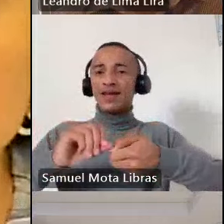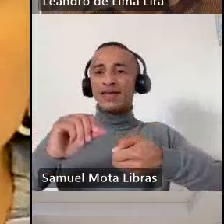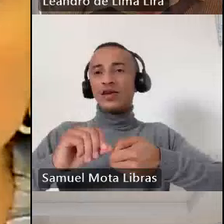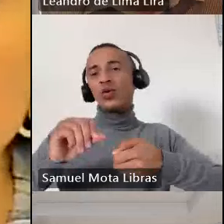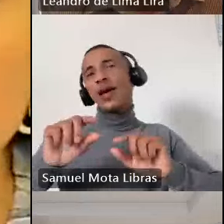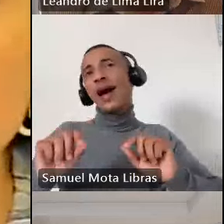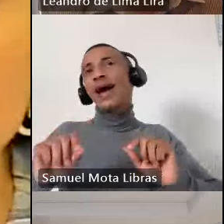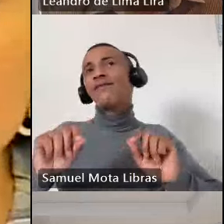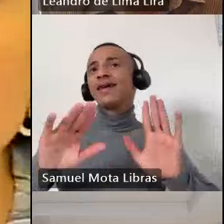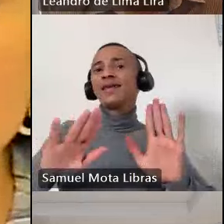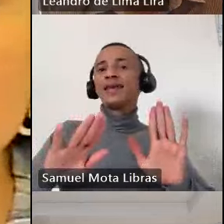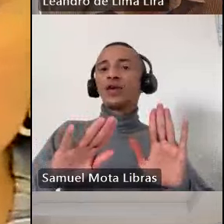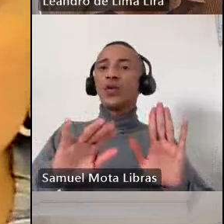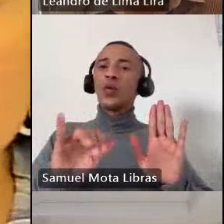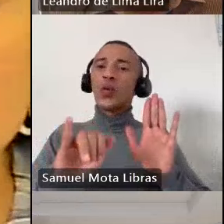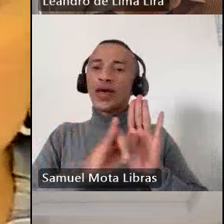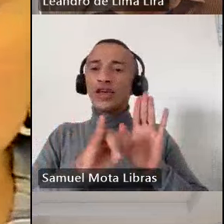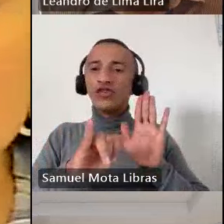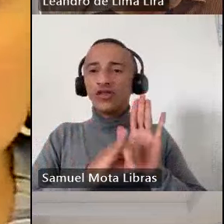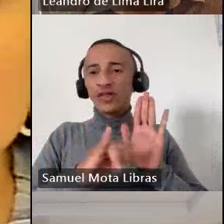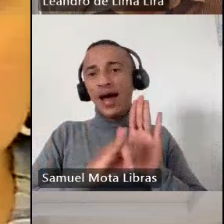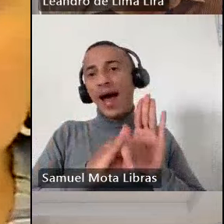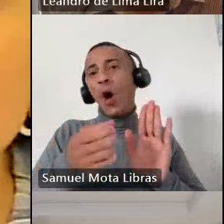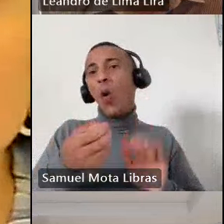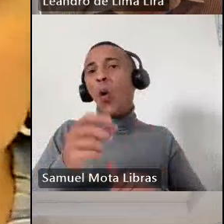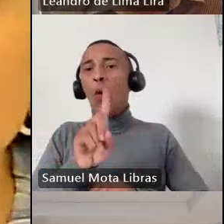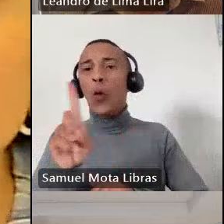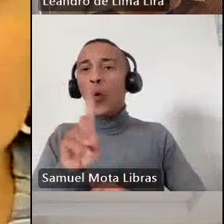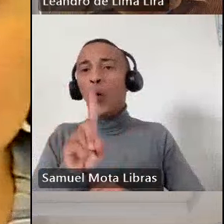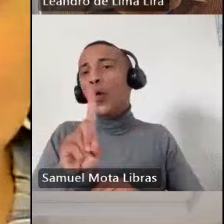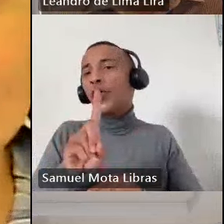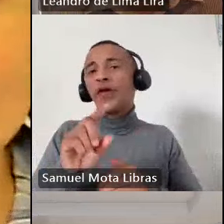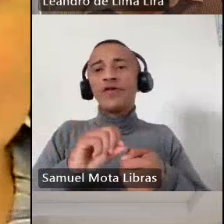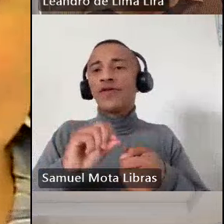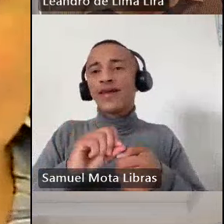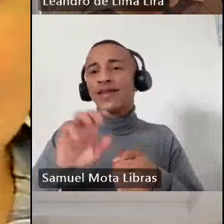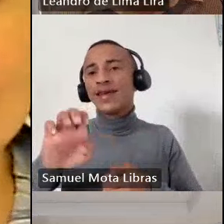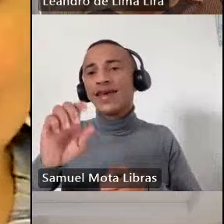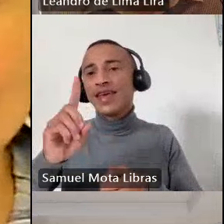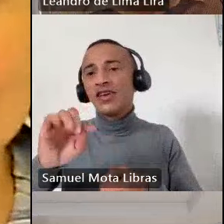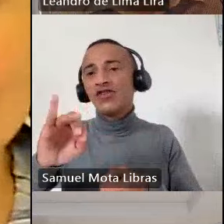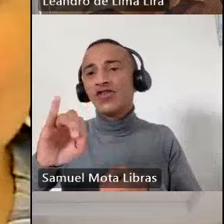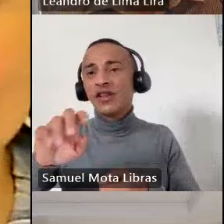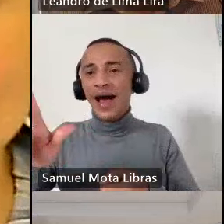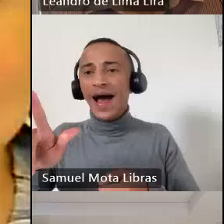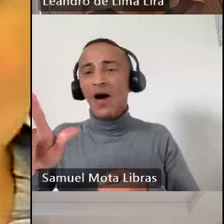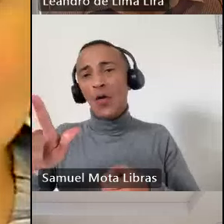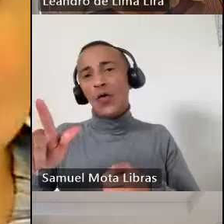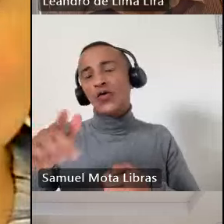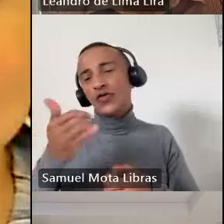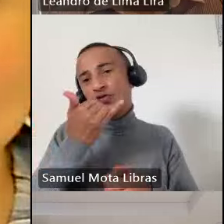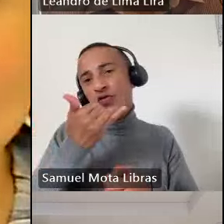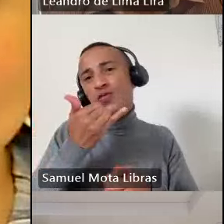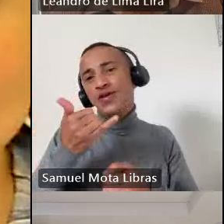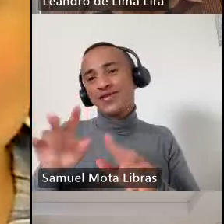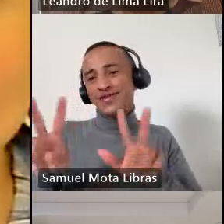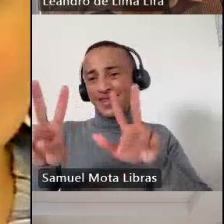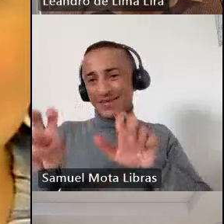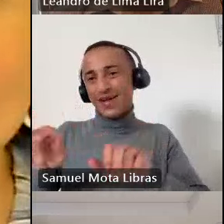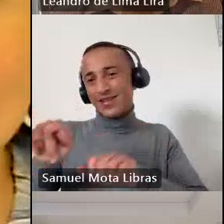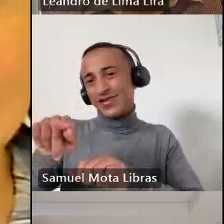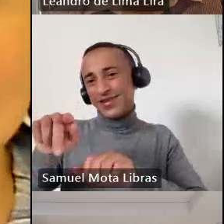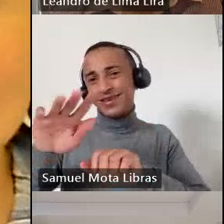para aquilo ou esses essa não sei se tô te colocando em saar justa porque é uma uma temática que não era exatamente que você trabalhava no tribunal e nem é